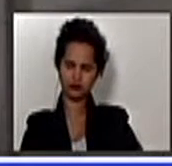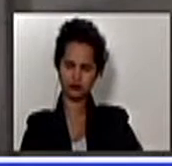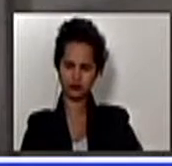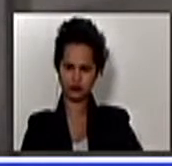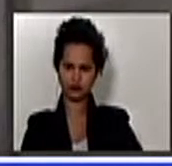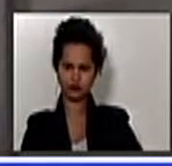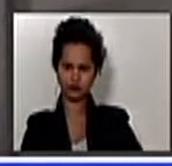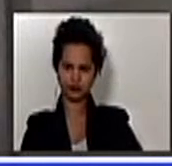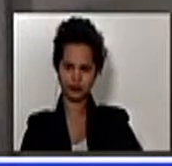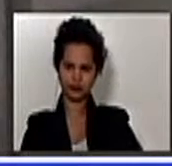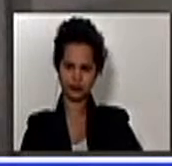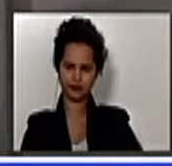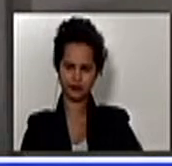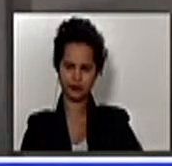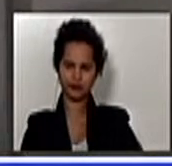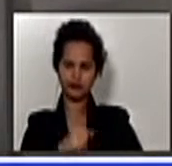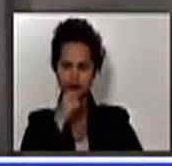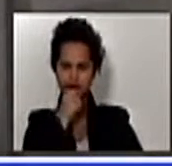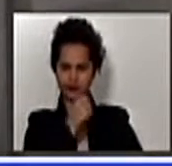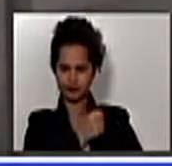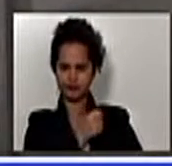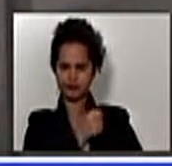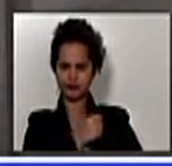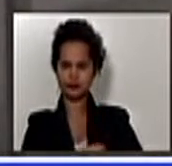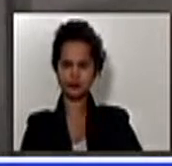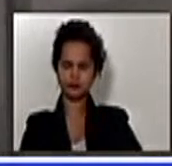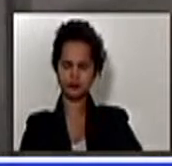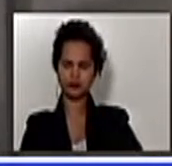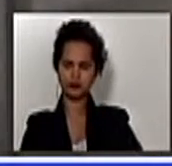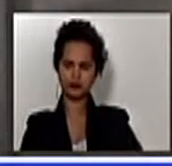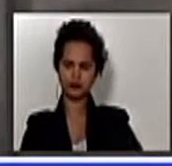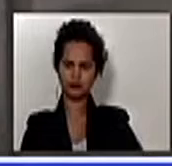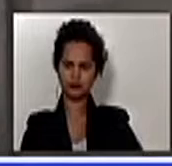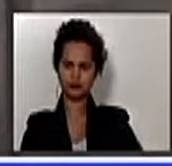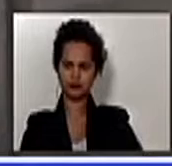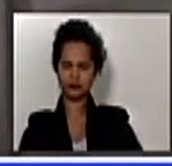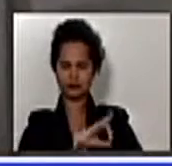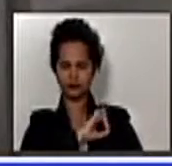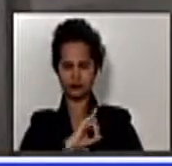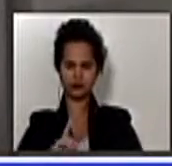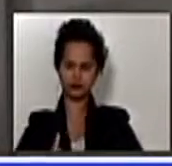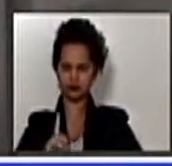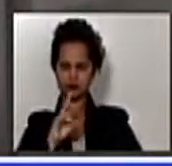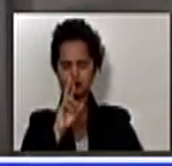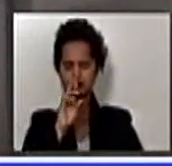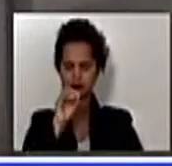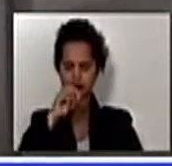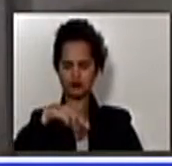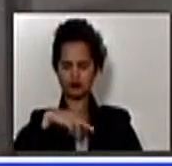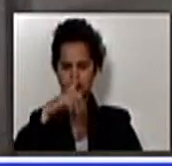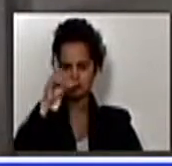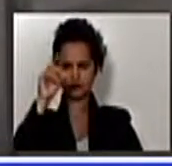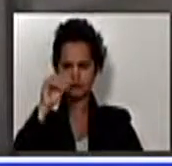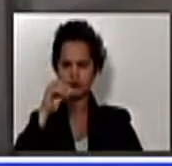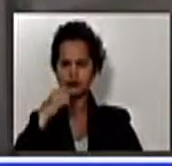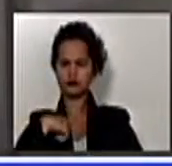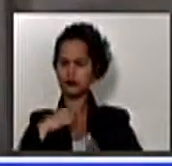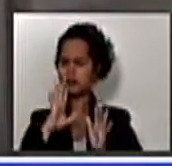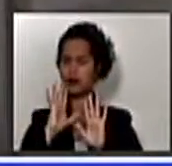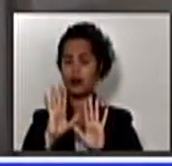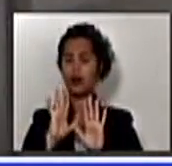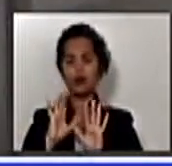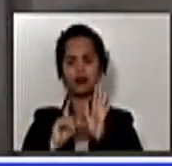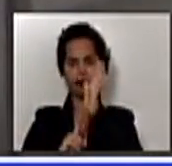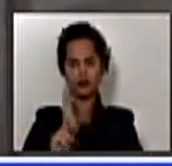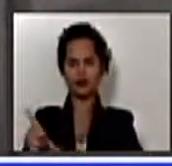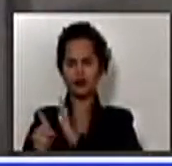Gostaria de, antes de passar a palavra para o deputado Ronaldo Medeiros, gostaria de fazer uma pergunta ao secretário da